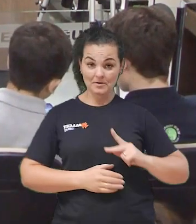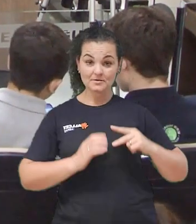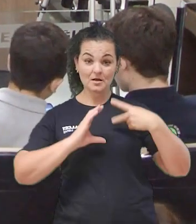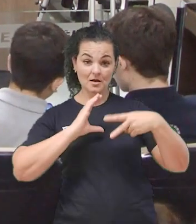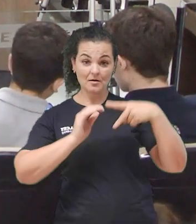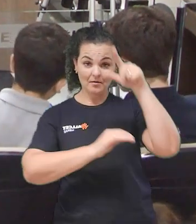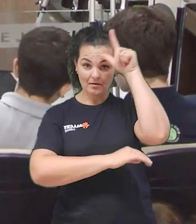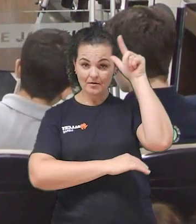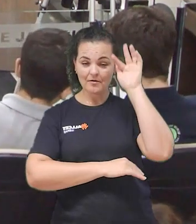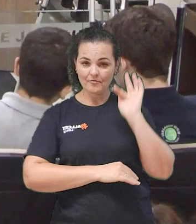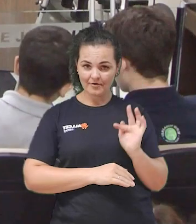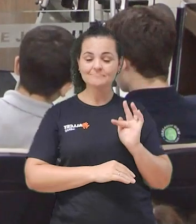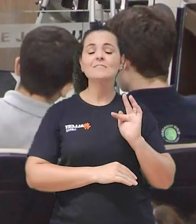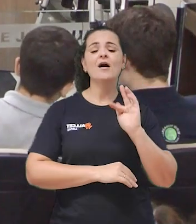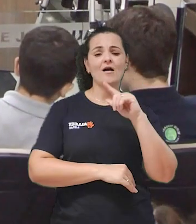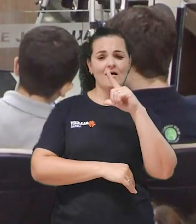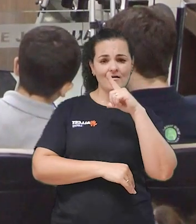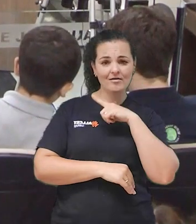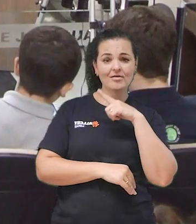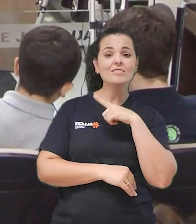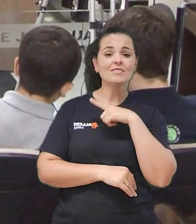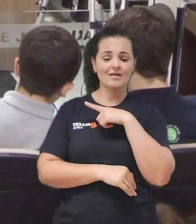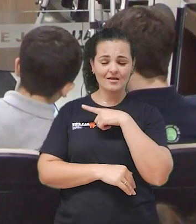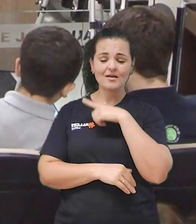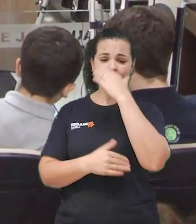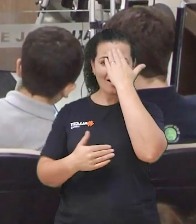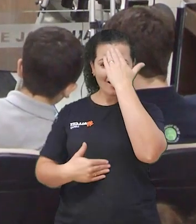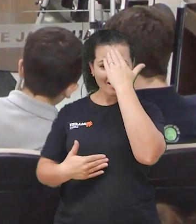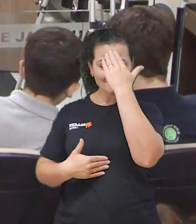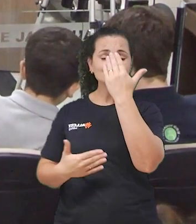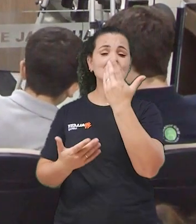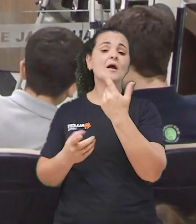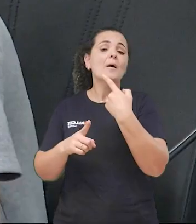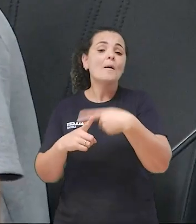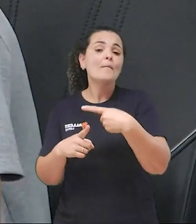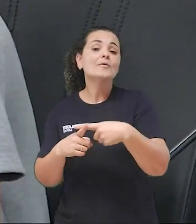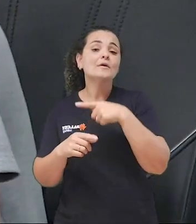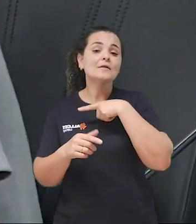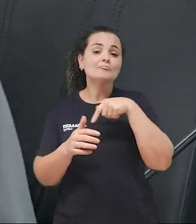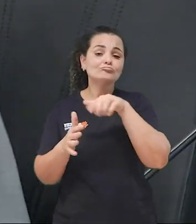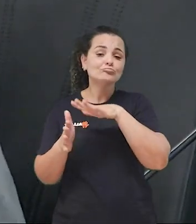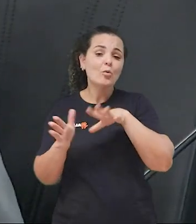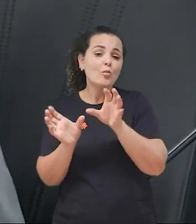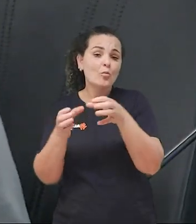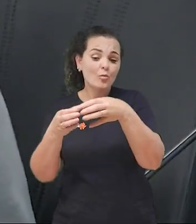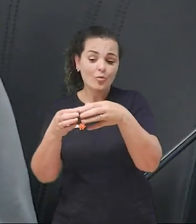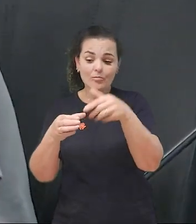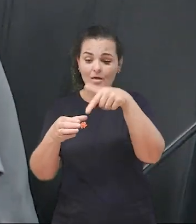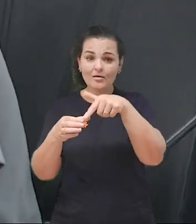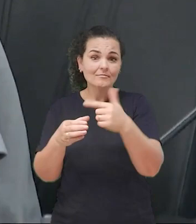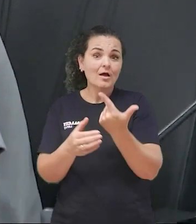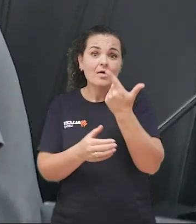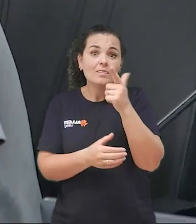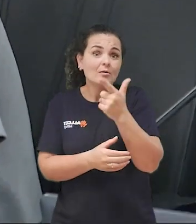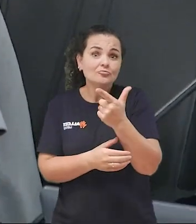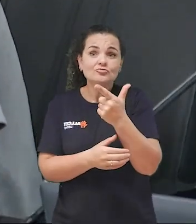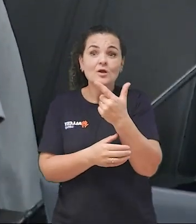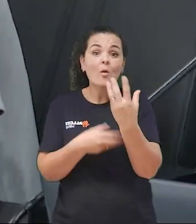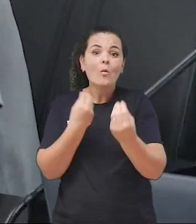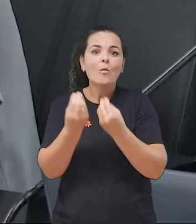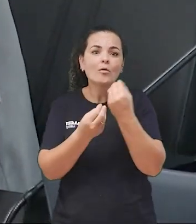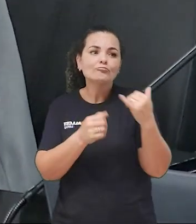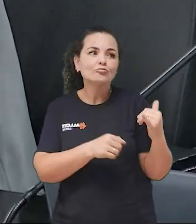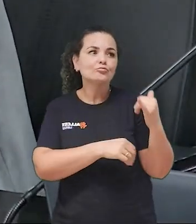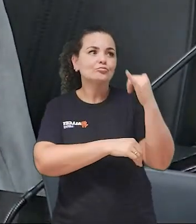presidente da Câmara de Vereadores Luís Fernando Almeida muitos não teriam Acho que nem a oportunidade de viajar de avião ainda mais até Brasília